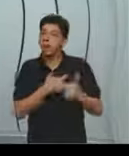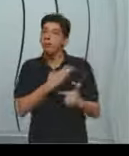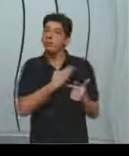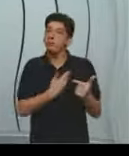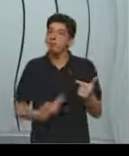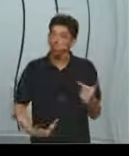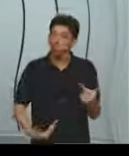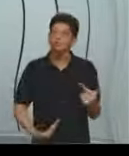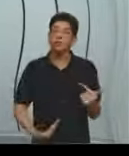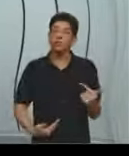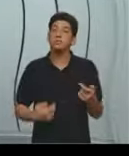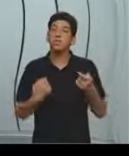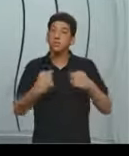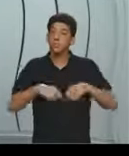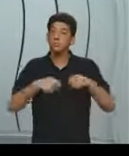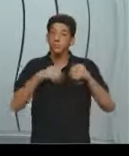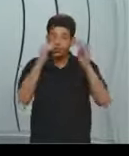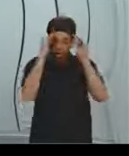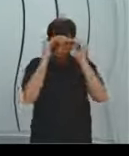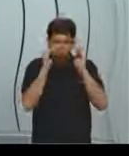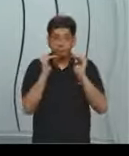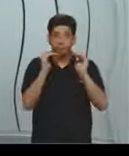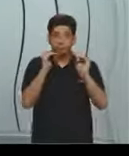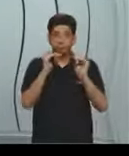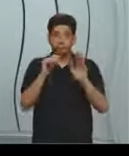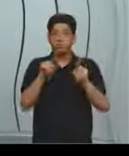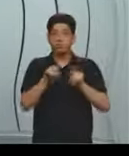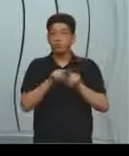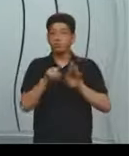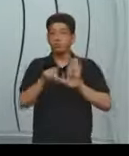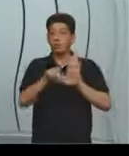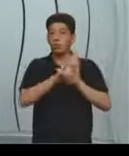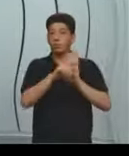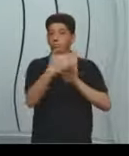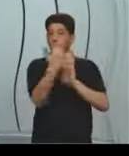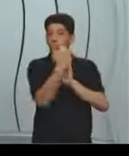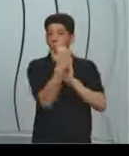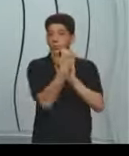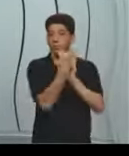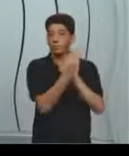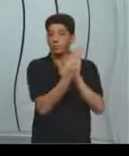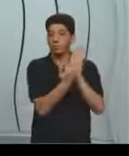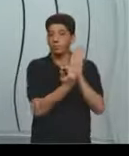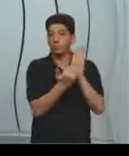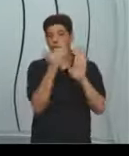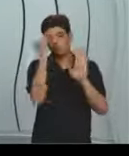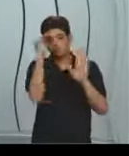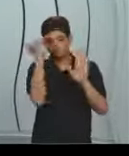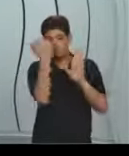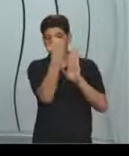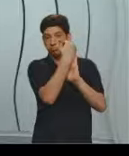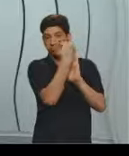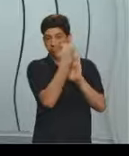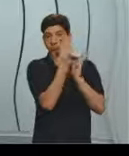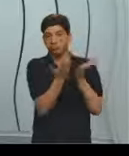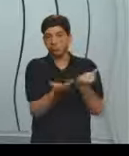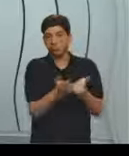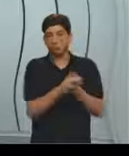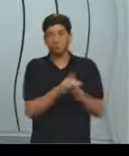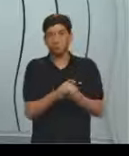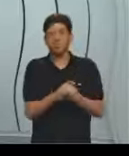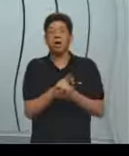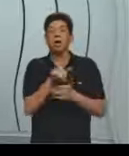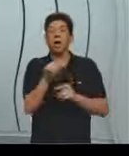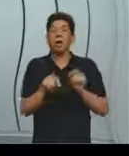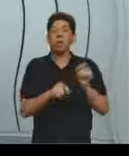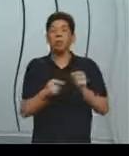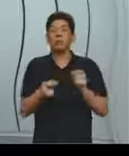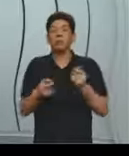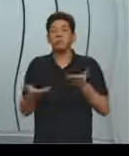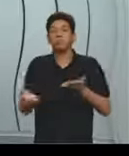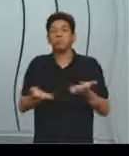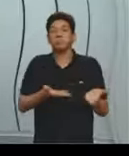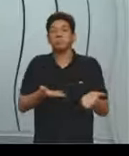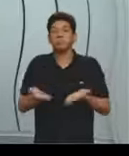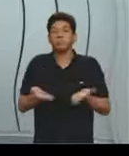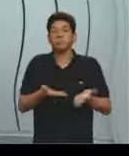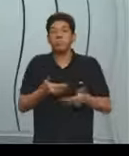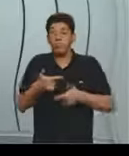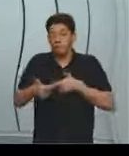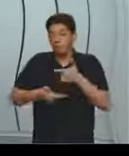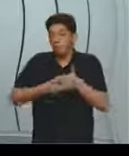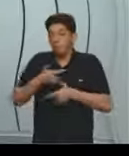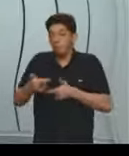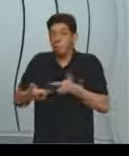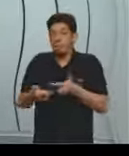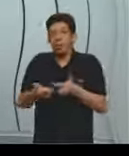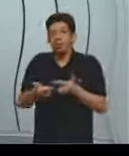e eles precisam obedecer às regras e os protocolos É verdade servidores servidor a quem serve forma